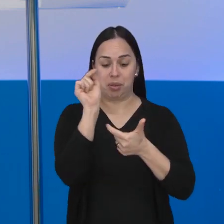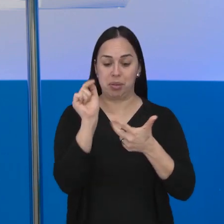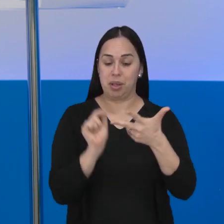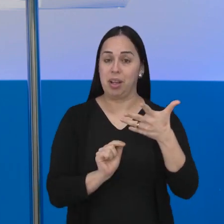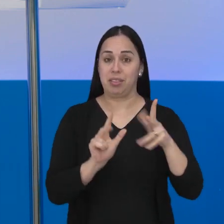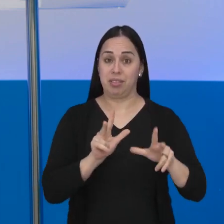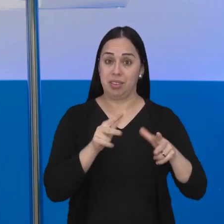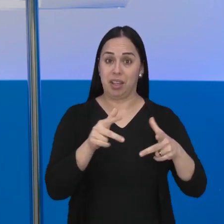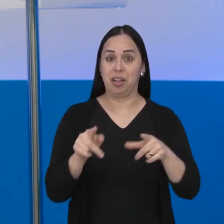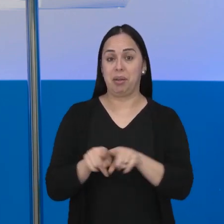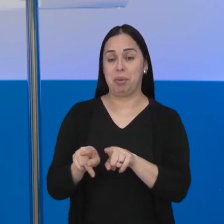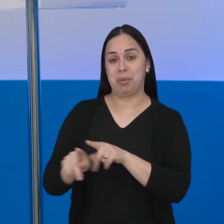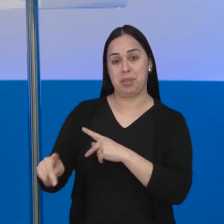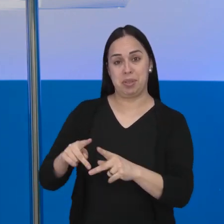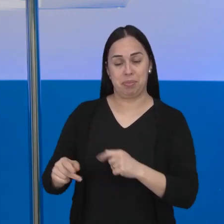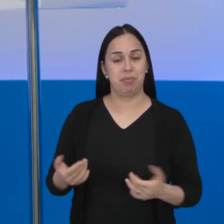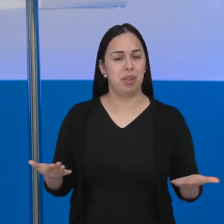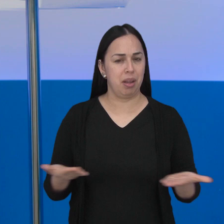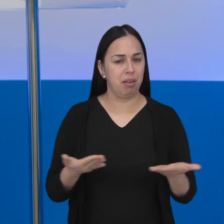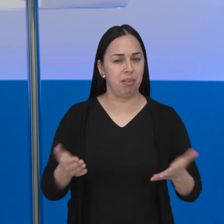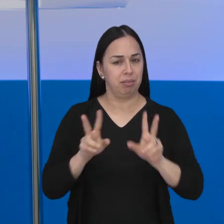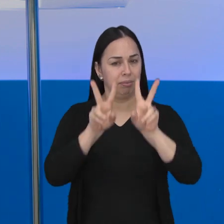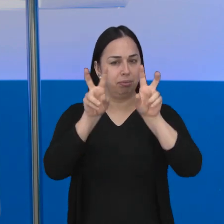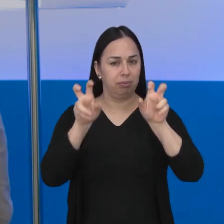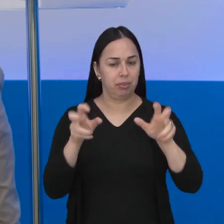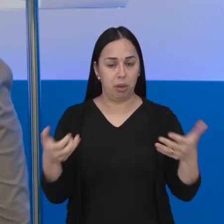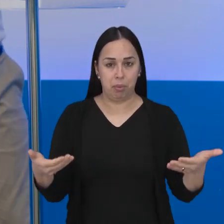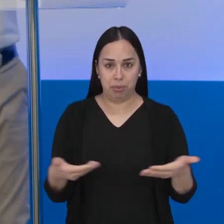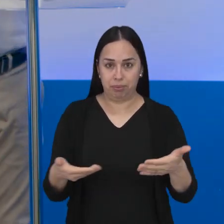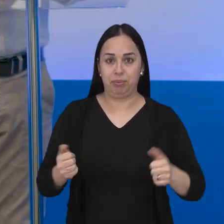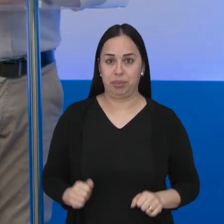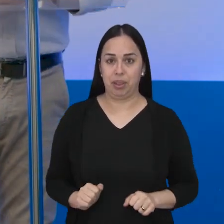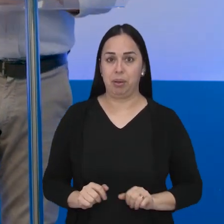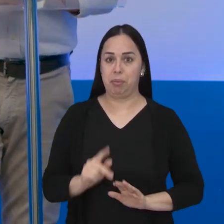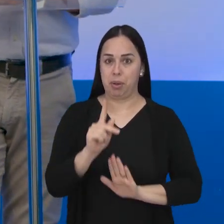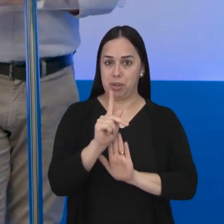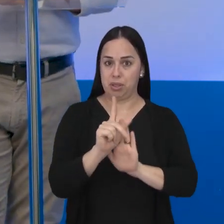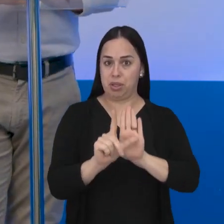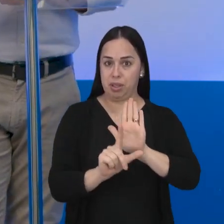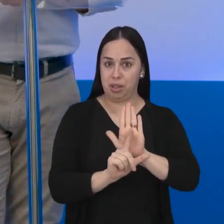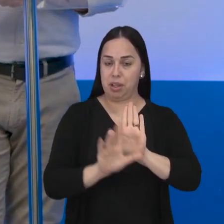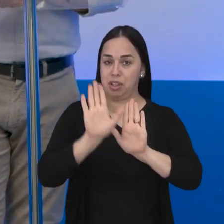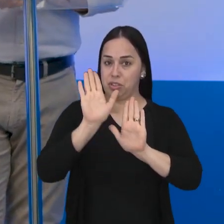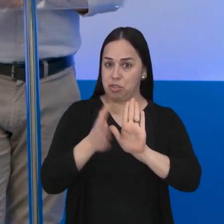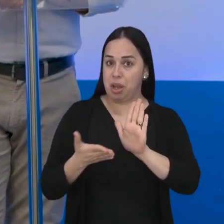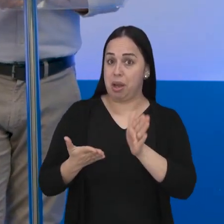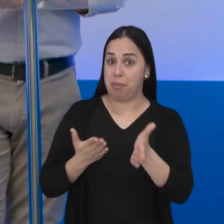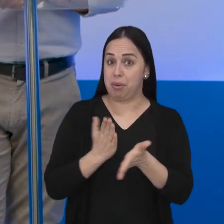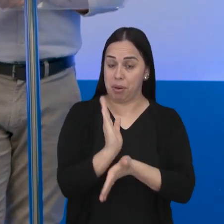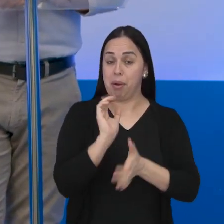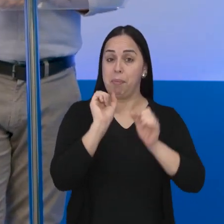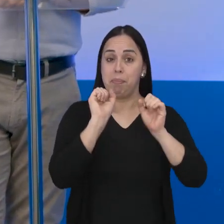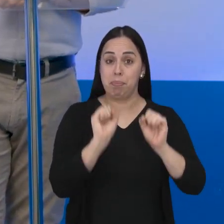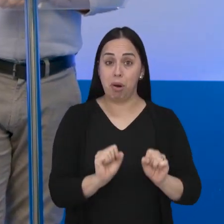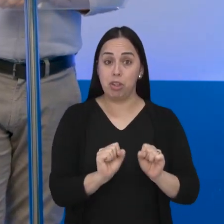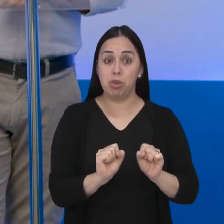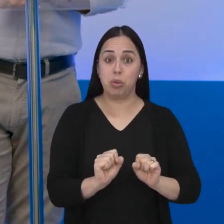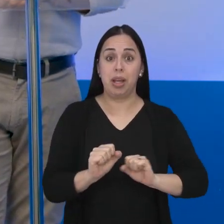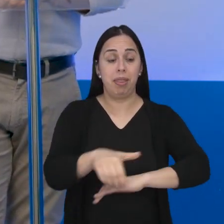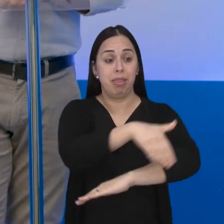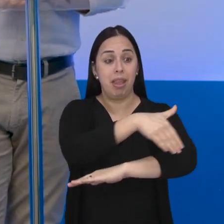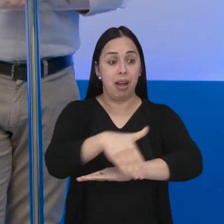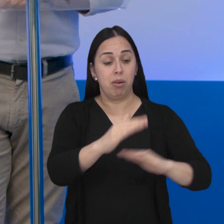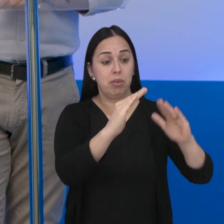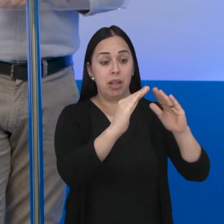sobre a Câmara e a nossa cidade. E vamos às notícias de hoje. Olha só, o projeto aprovado na Câmara vai permitir a instalação de casinhas